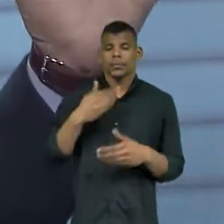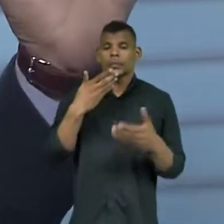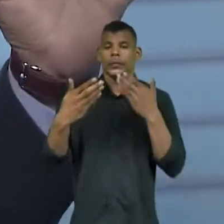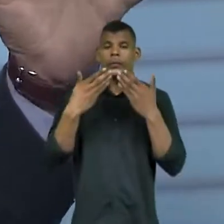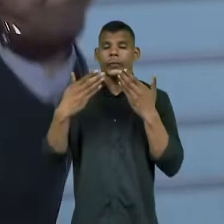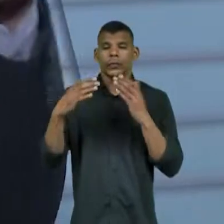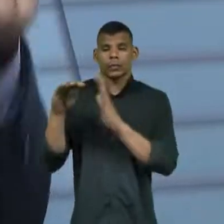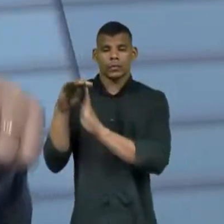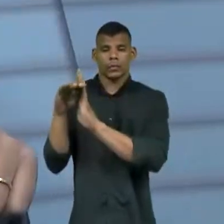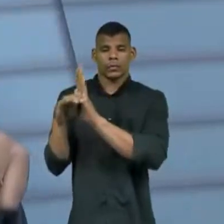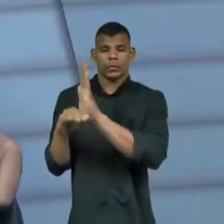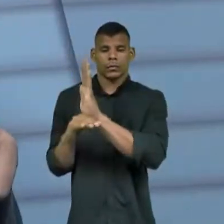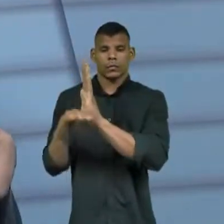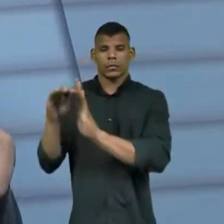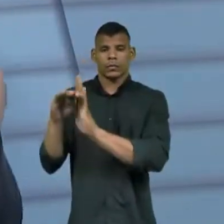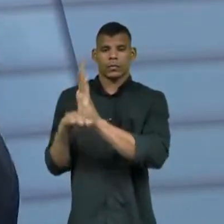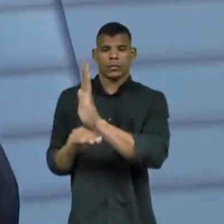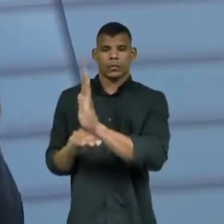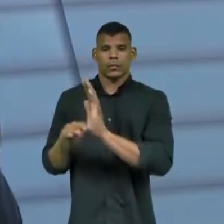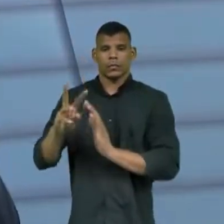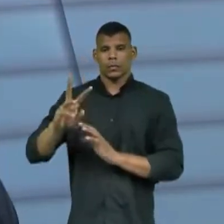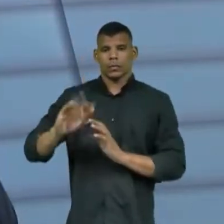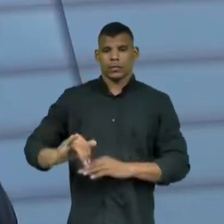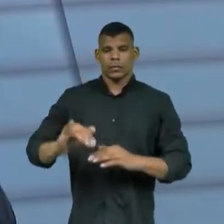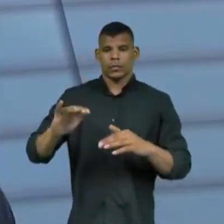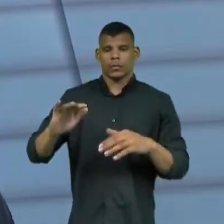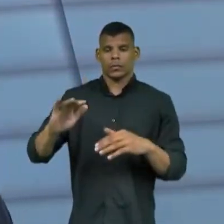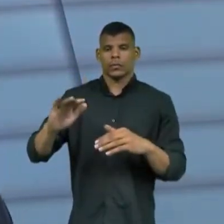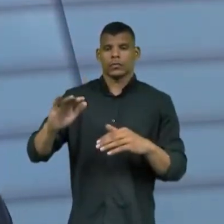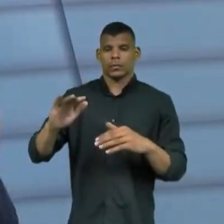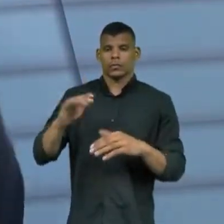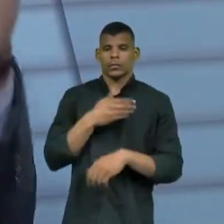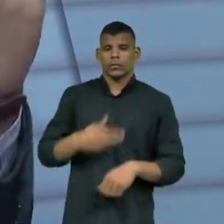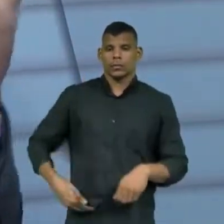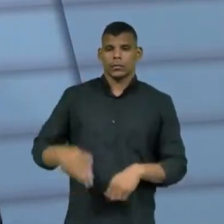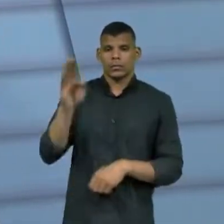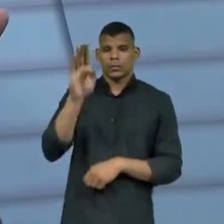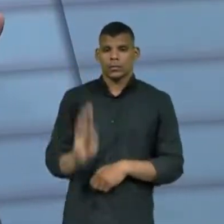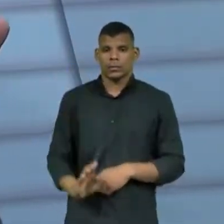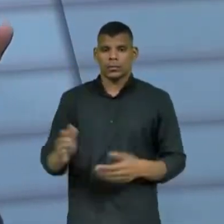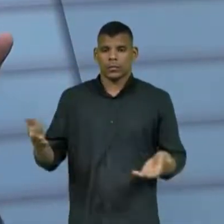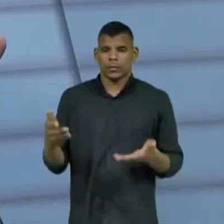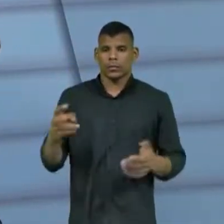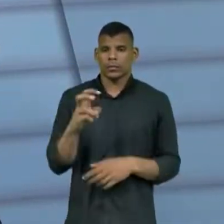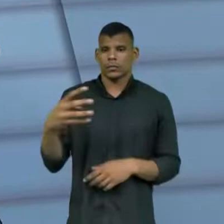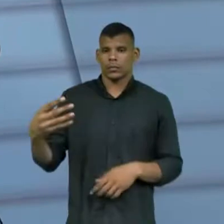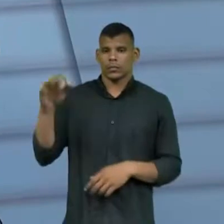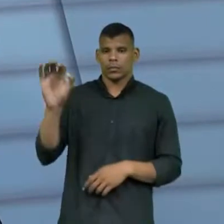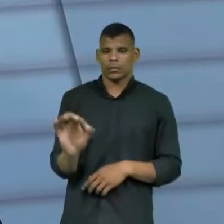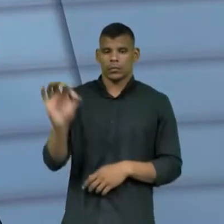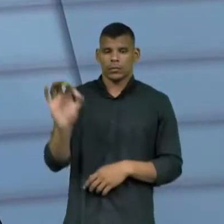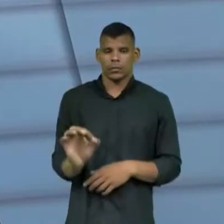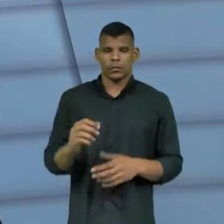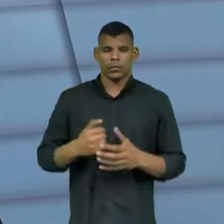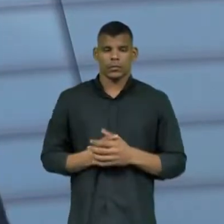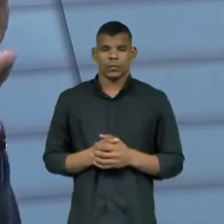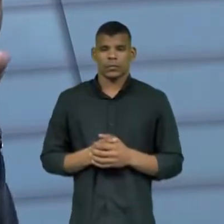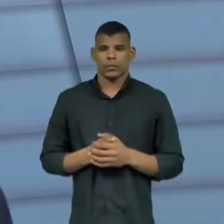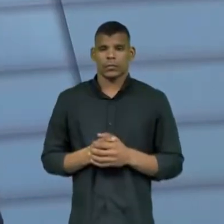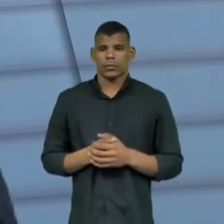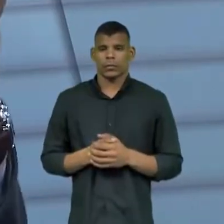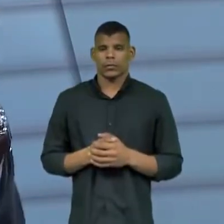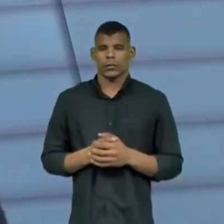atender a todos. E vai crescer, né? O governo brasileiro hoje tem 54 projetos que dá